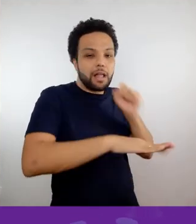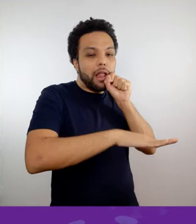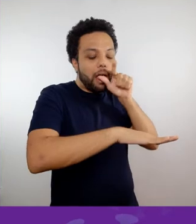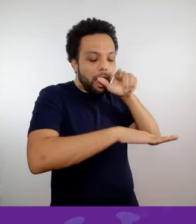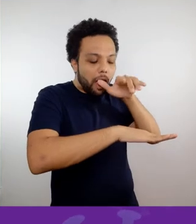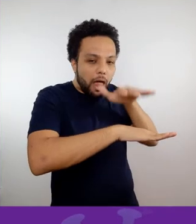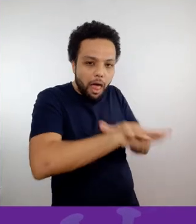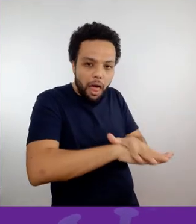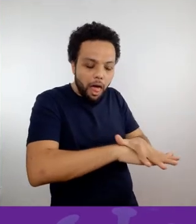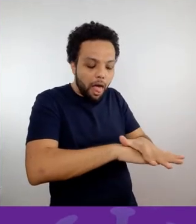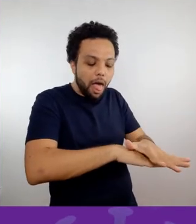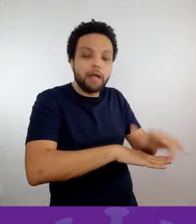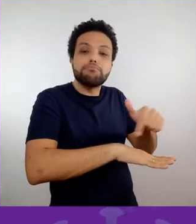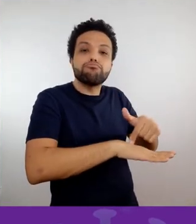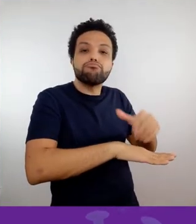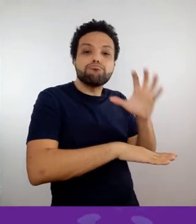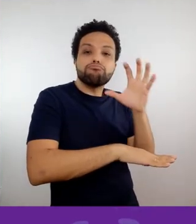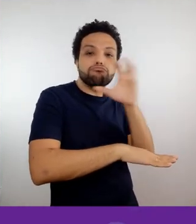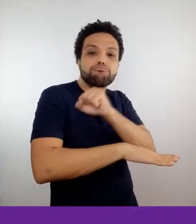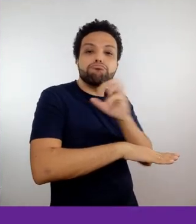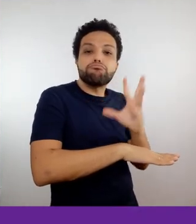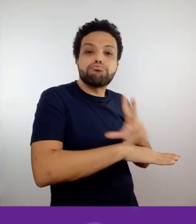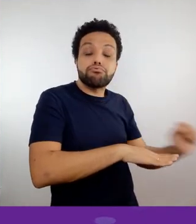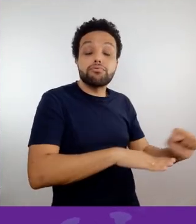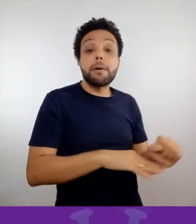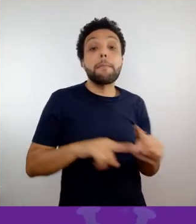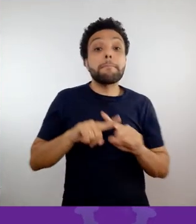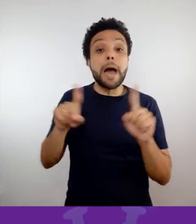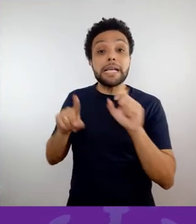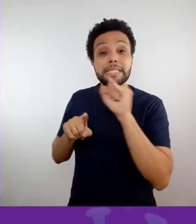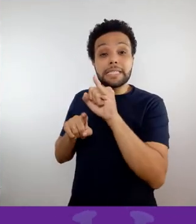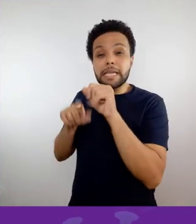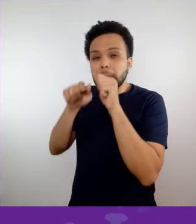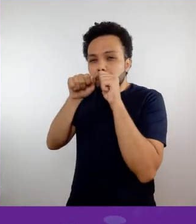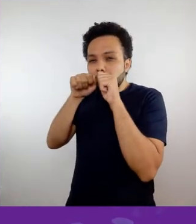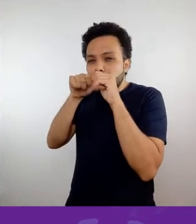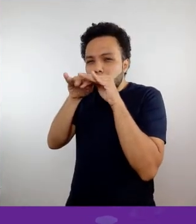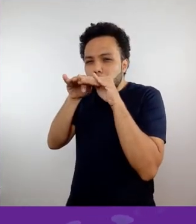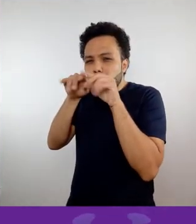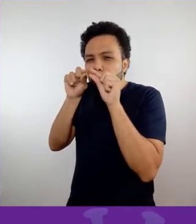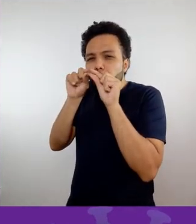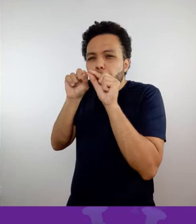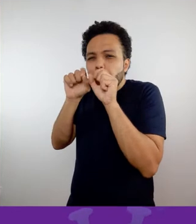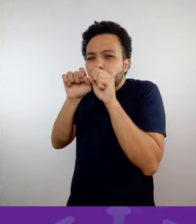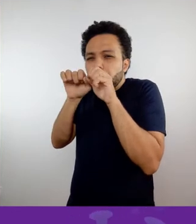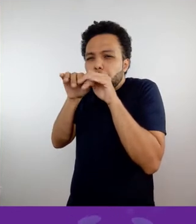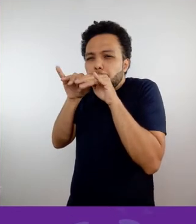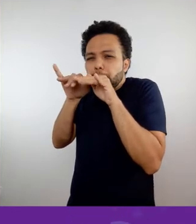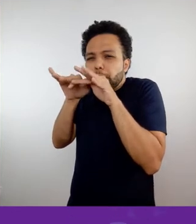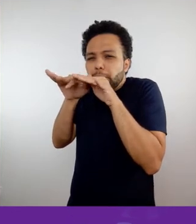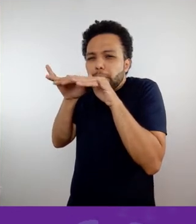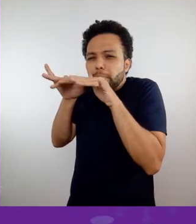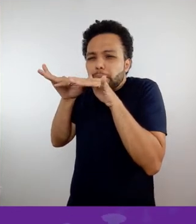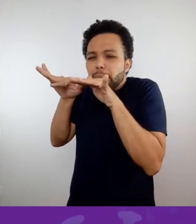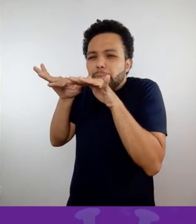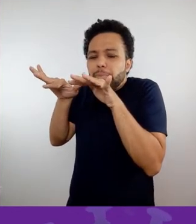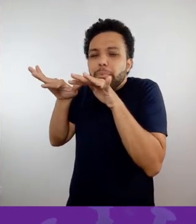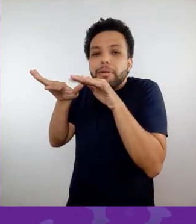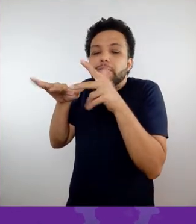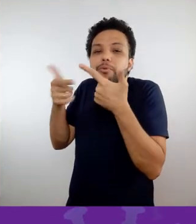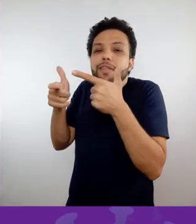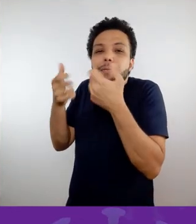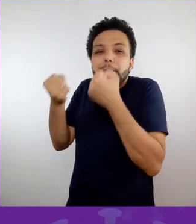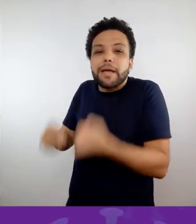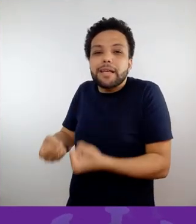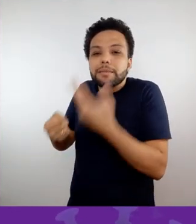ela costuma cair no chão ou numa superfície em pouco tempo agora não a gotícula muito menor pequena